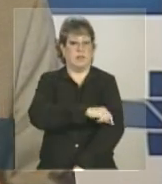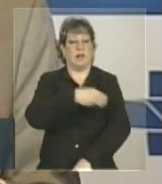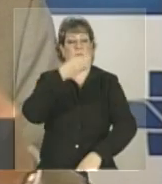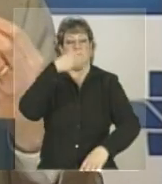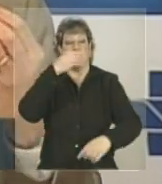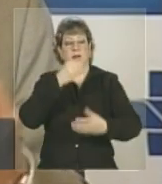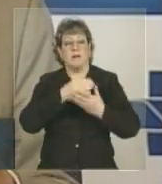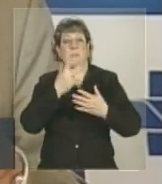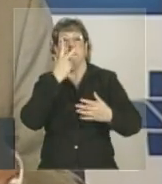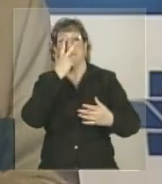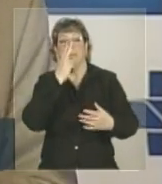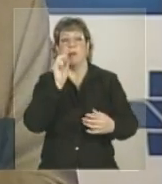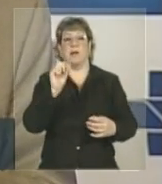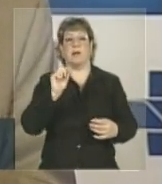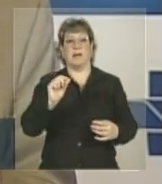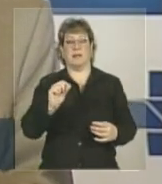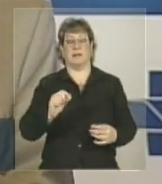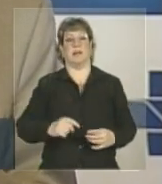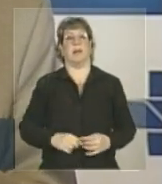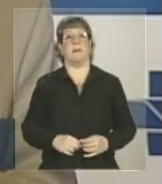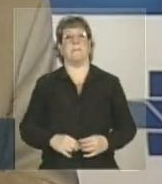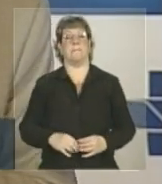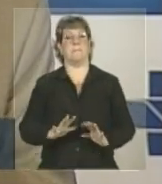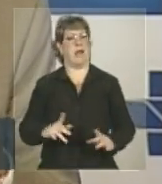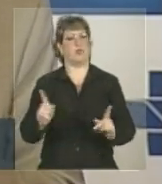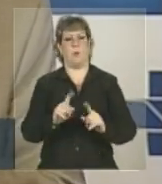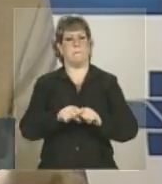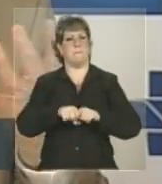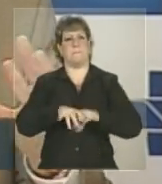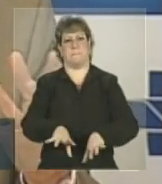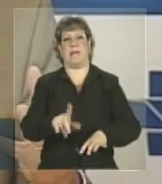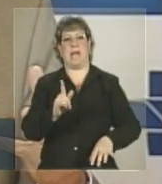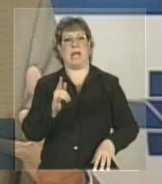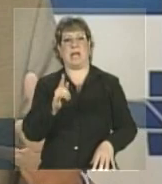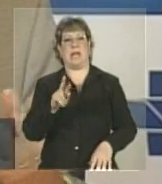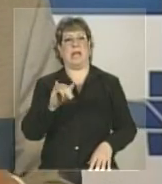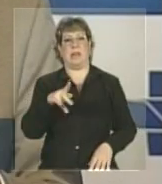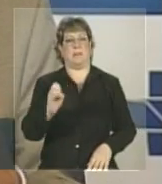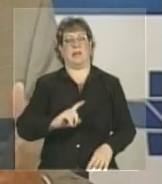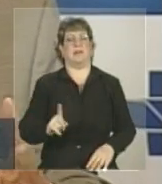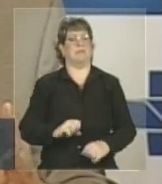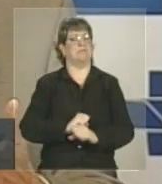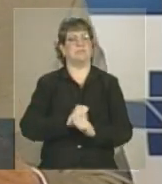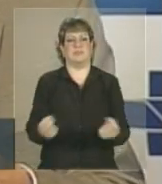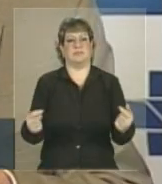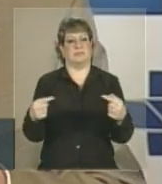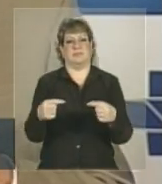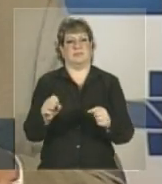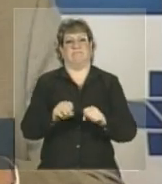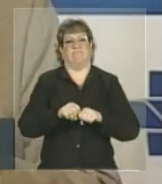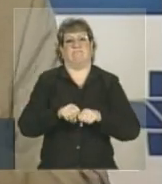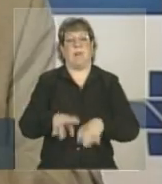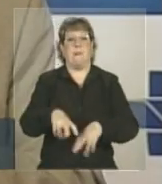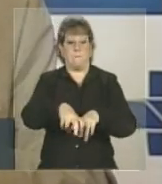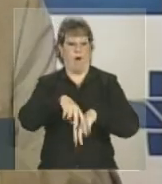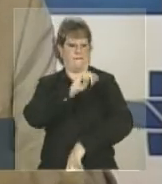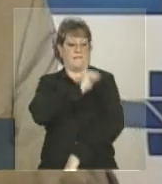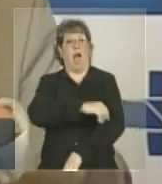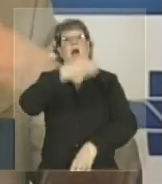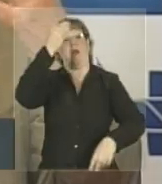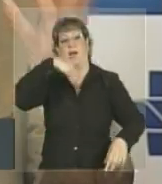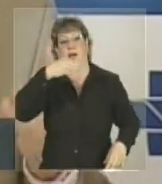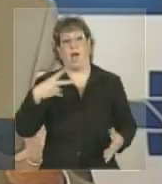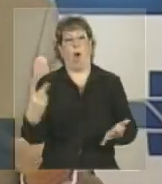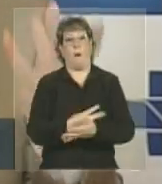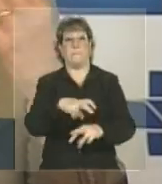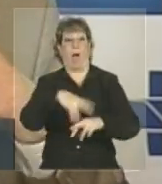sarampo, né? Essa vacina é feita com pedaços do vírus, então é impossível. Agora, nós temos